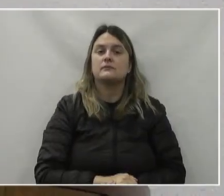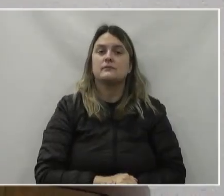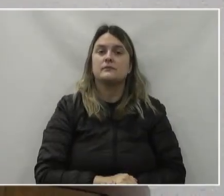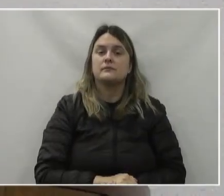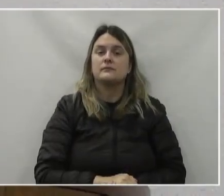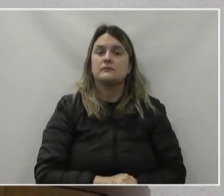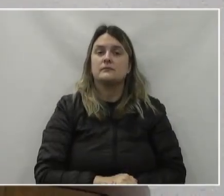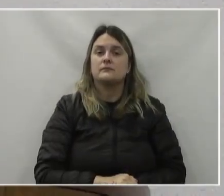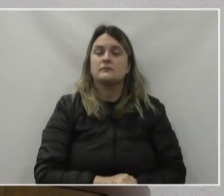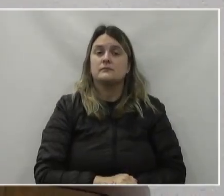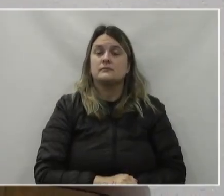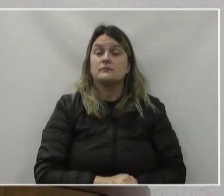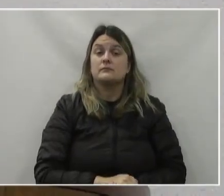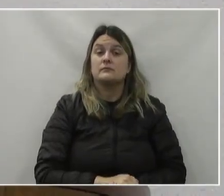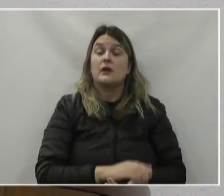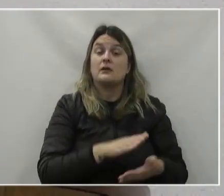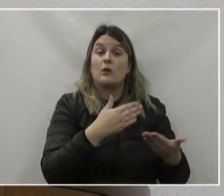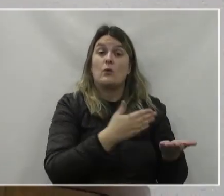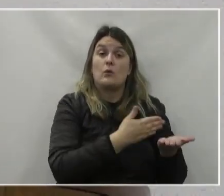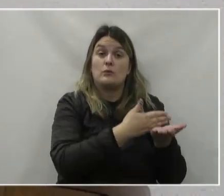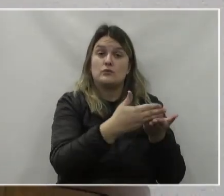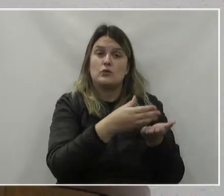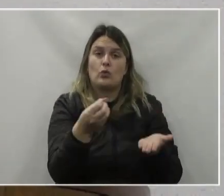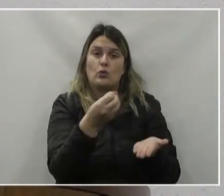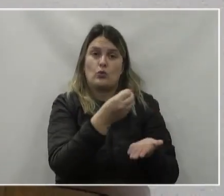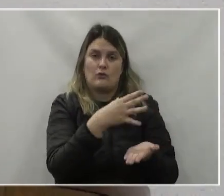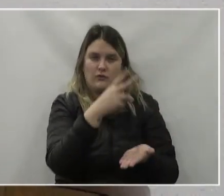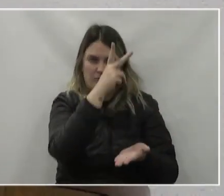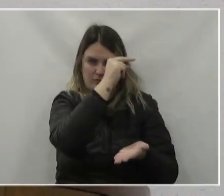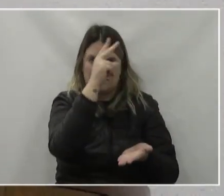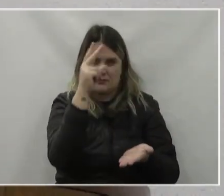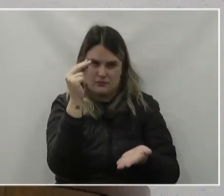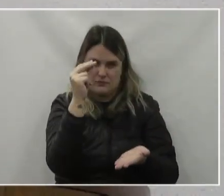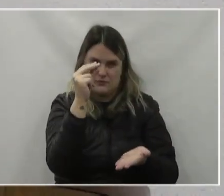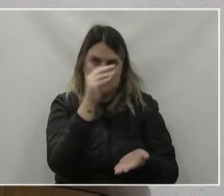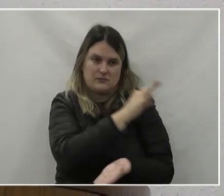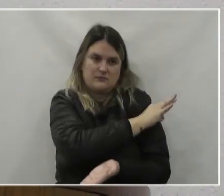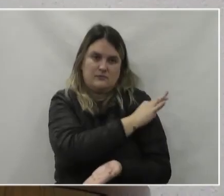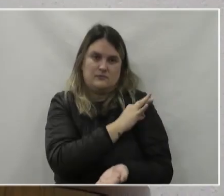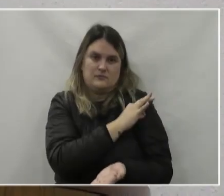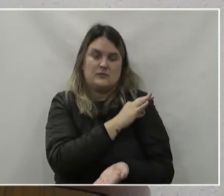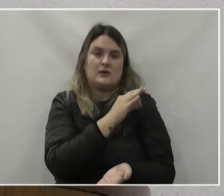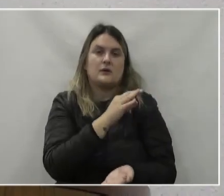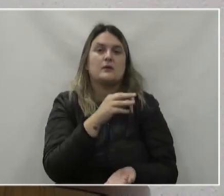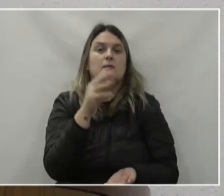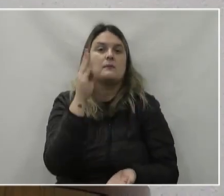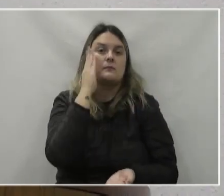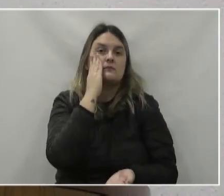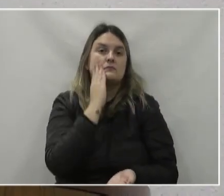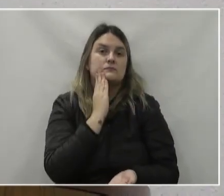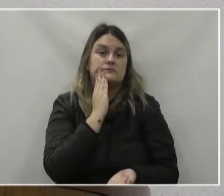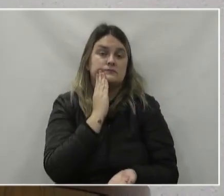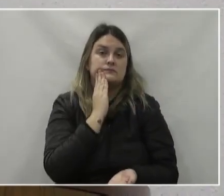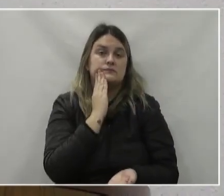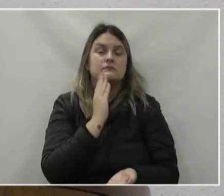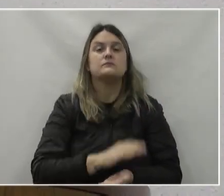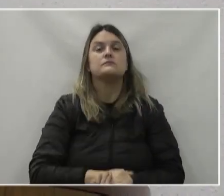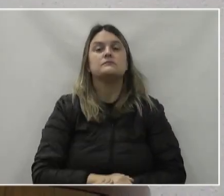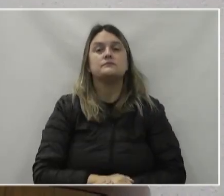E, adentrando o novo governo, o governo do senhor Bashir Abbas, então, naquela